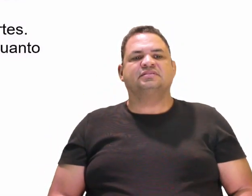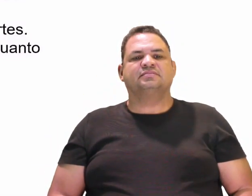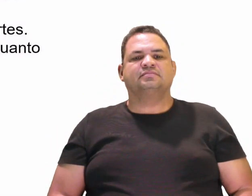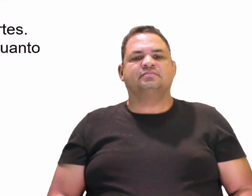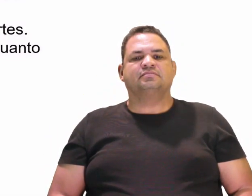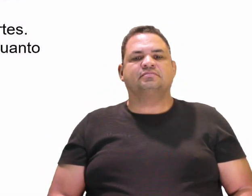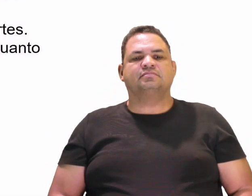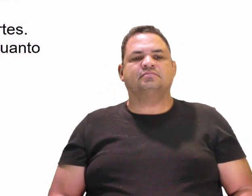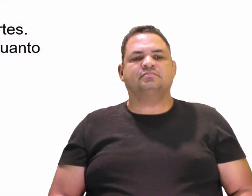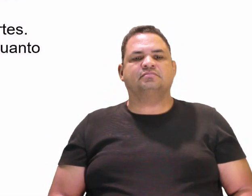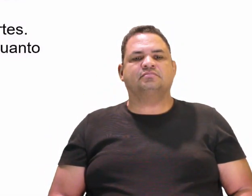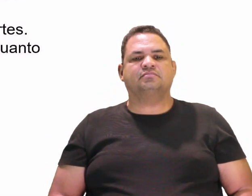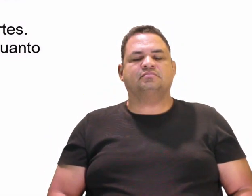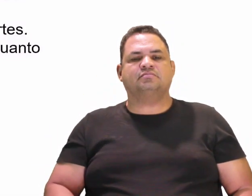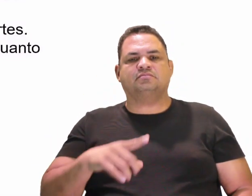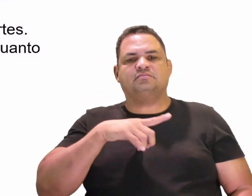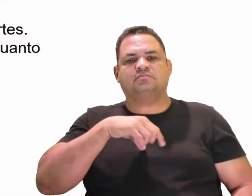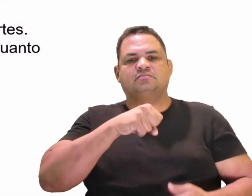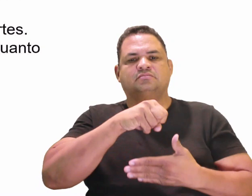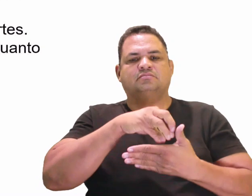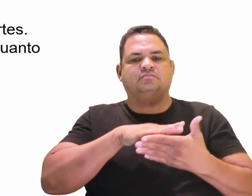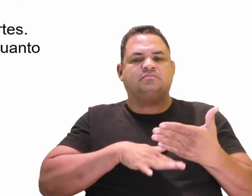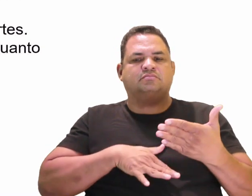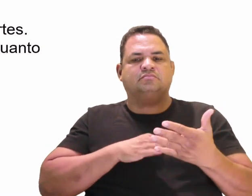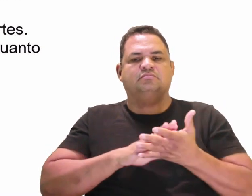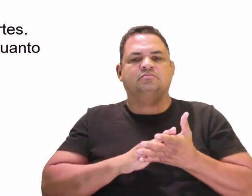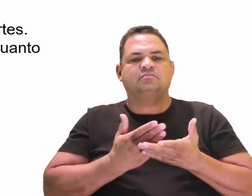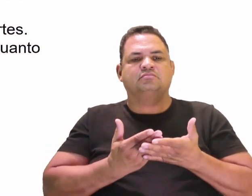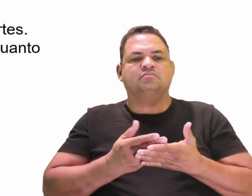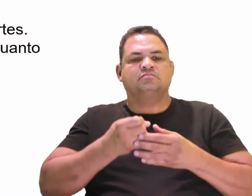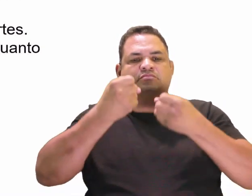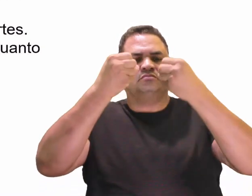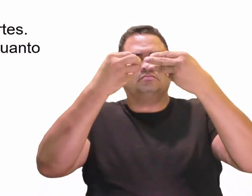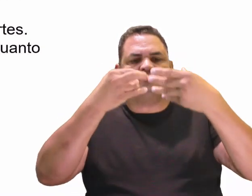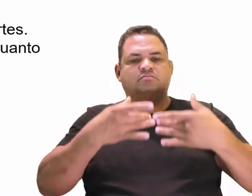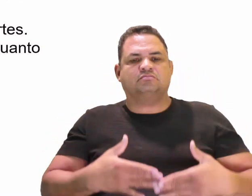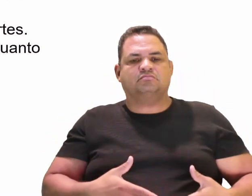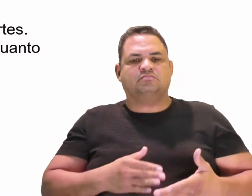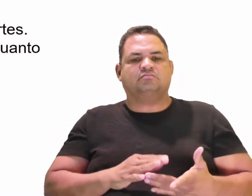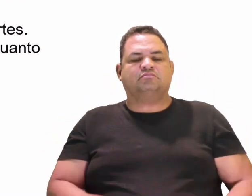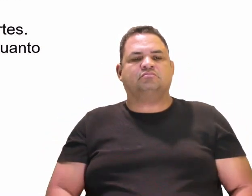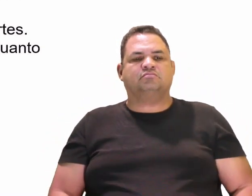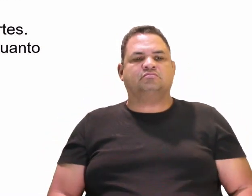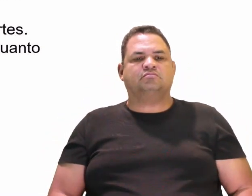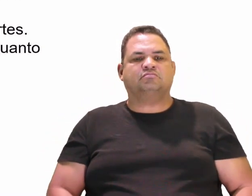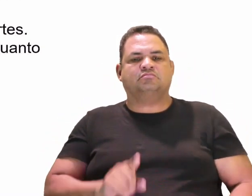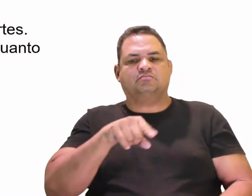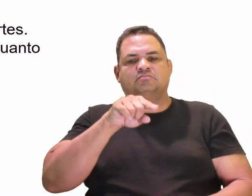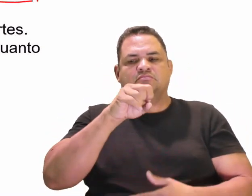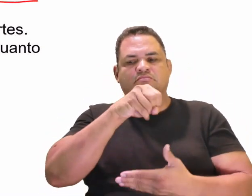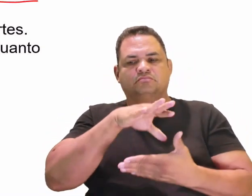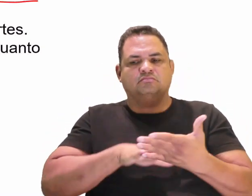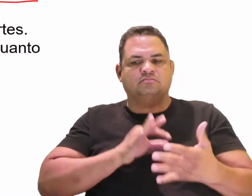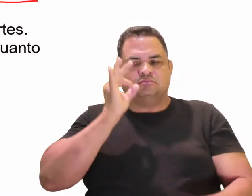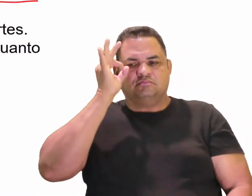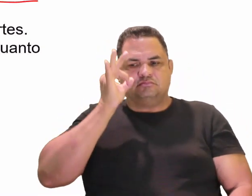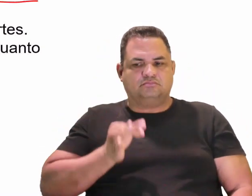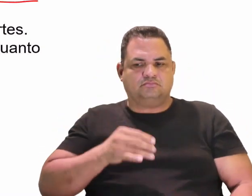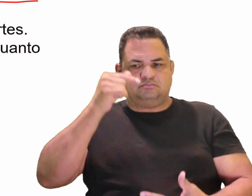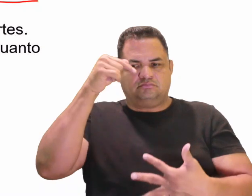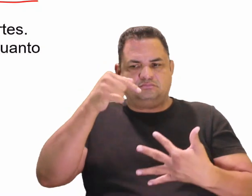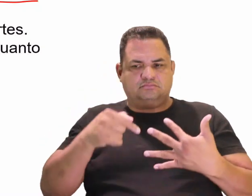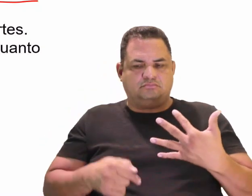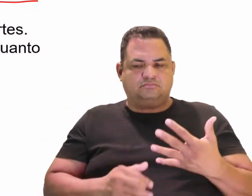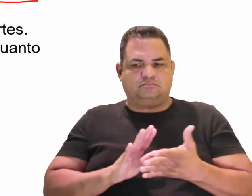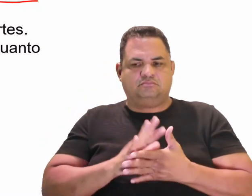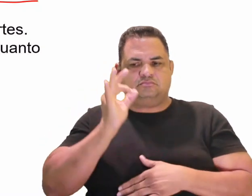não muito. E aí temos uma questão que fala o quê? De acordo com o texto, a gente vai assinalar a alternativa correta, é